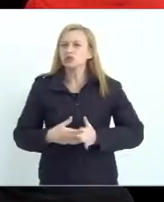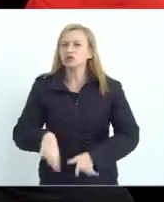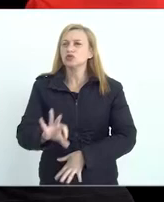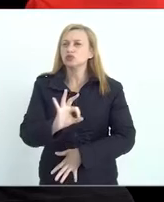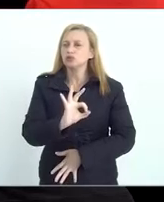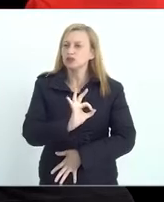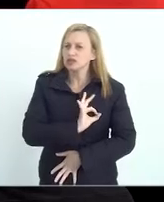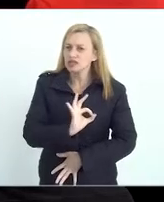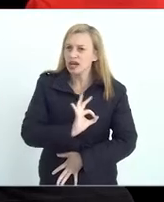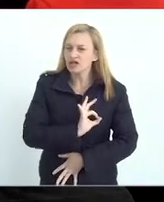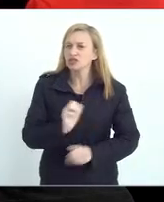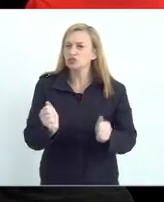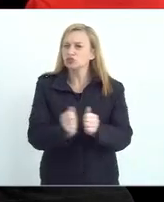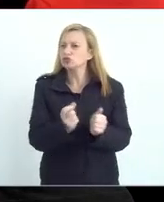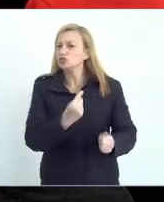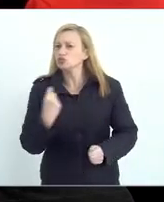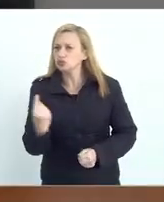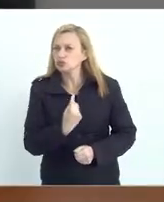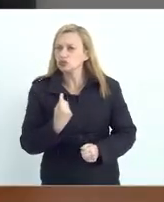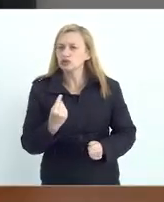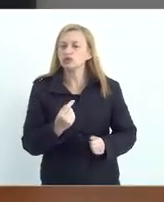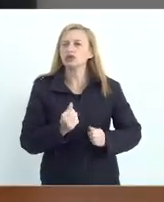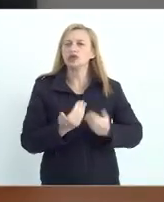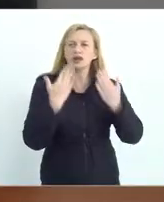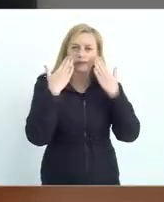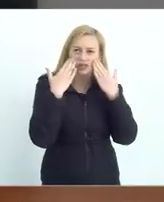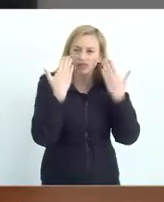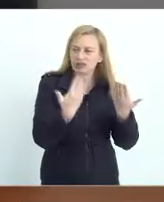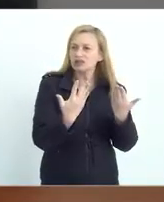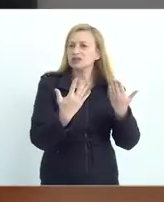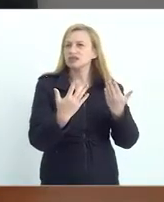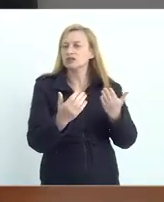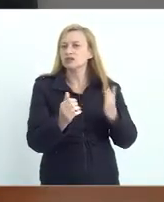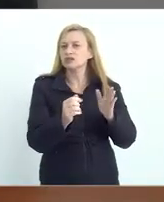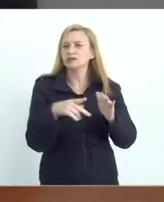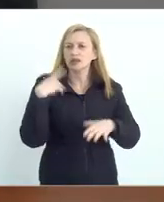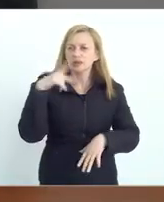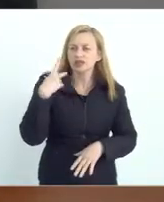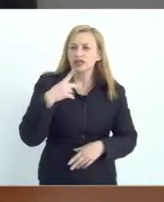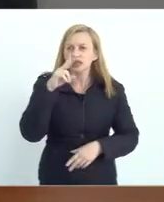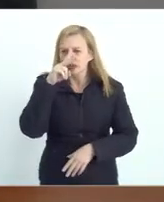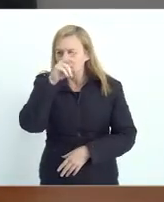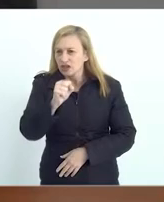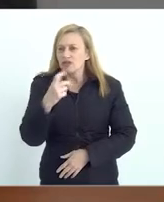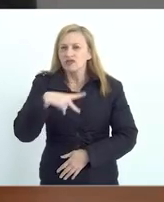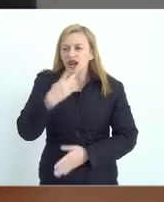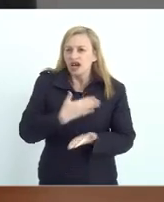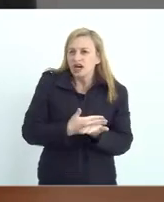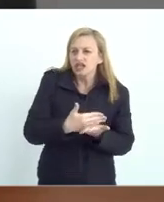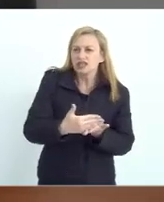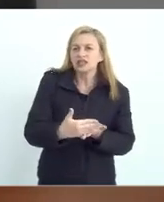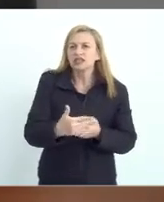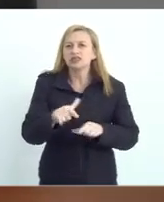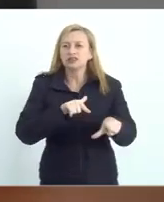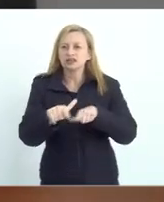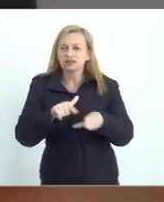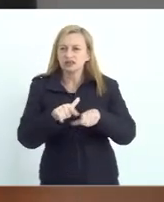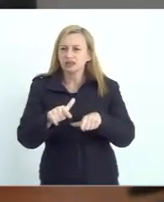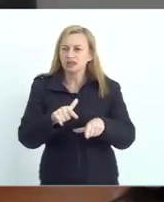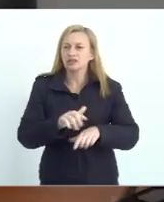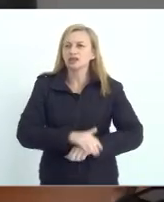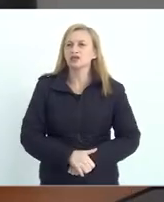que estão conosco a representação parlamentar das forças dizer que é tipo iniciar que os trabalhos